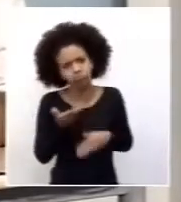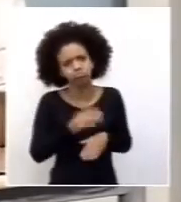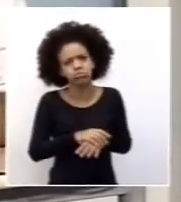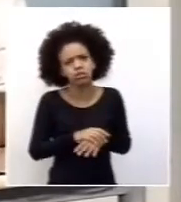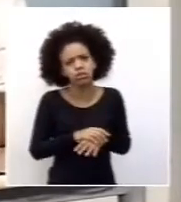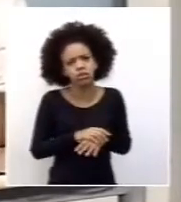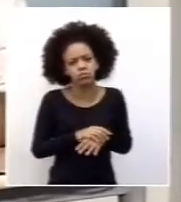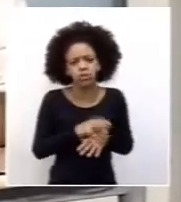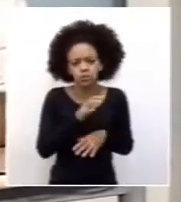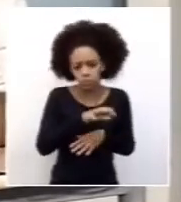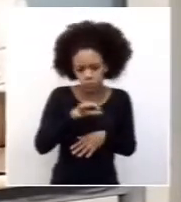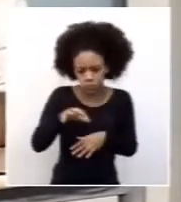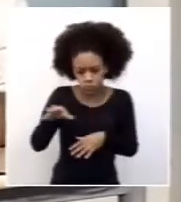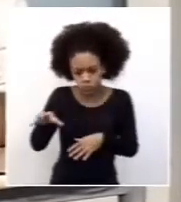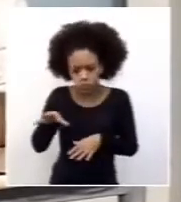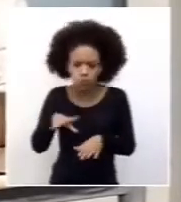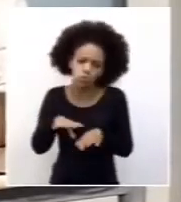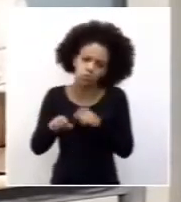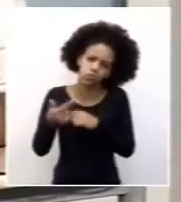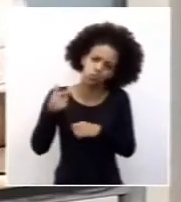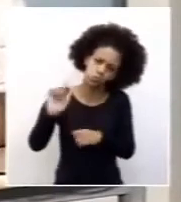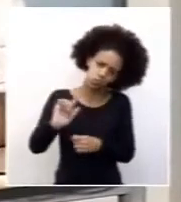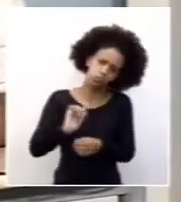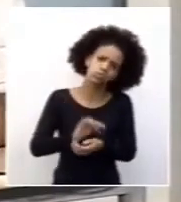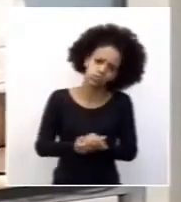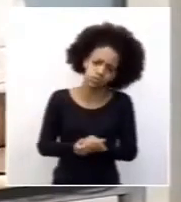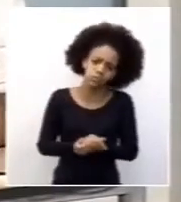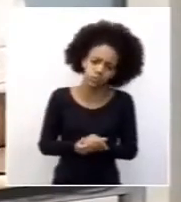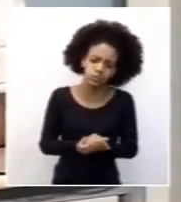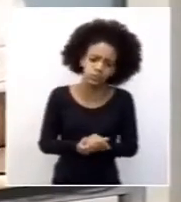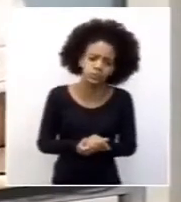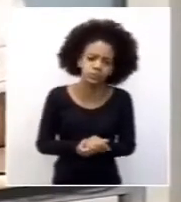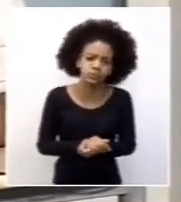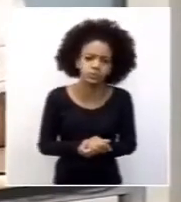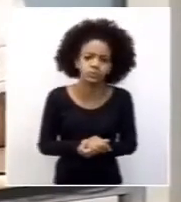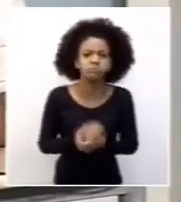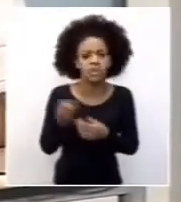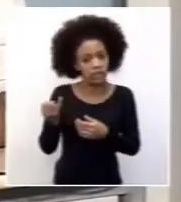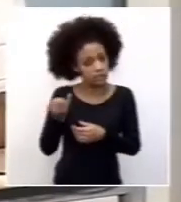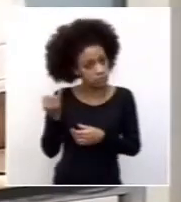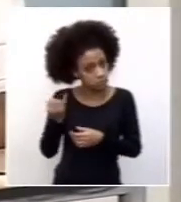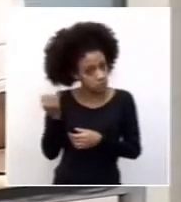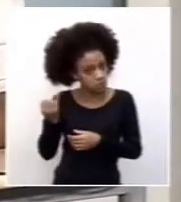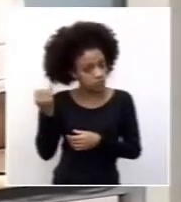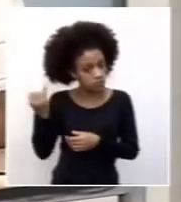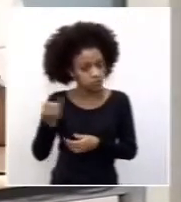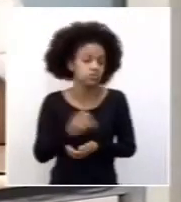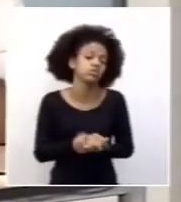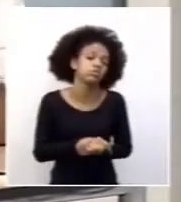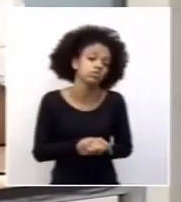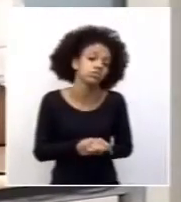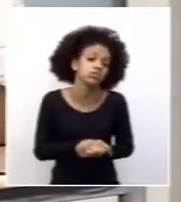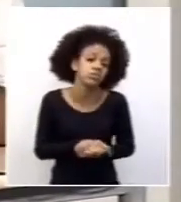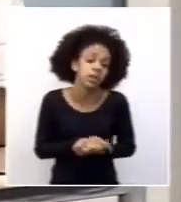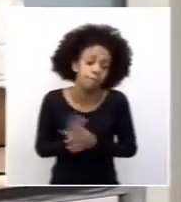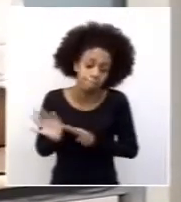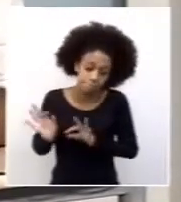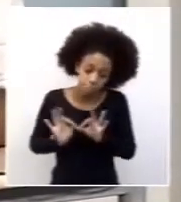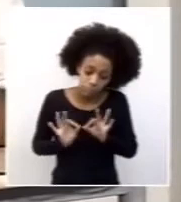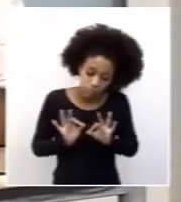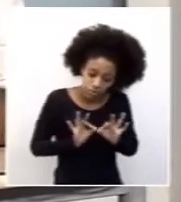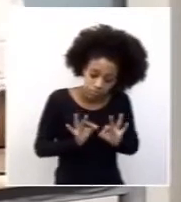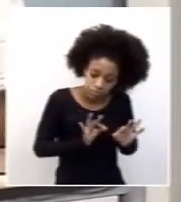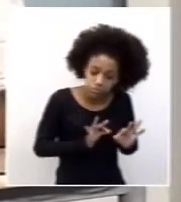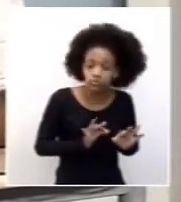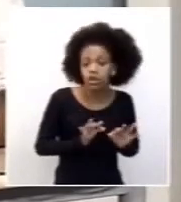esses outros ATPCs, esses outros momentos. Perfeito. Tá? É importantíssimo. Planejamento, como